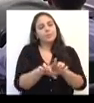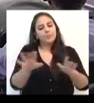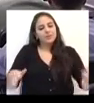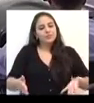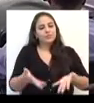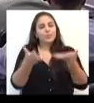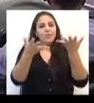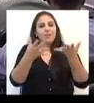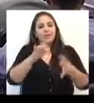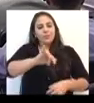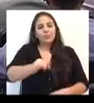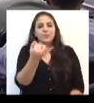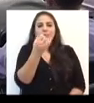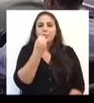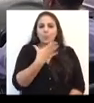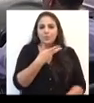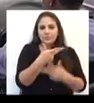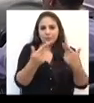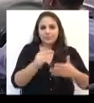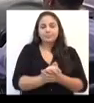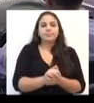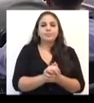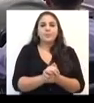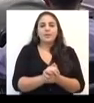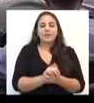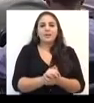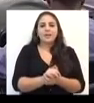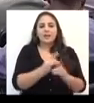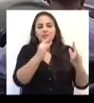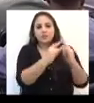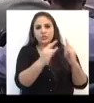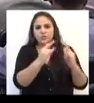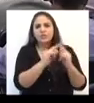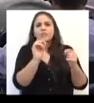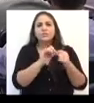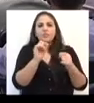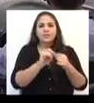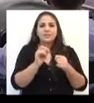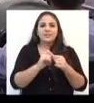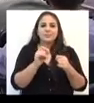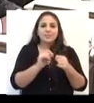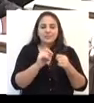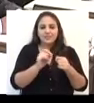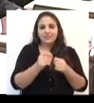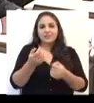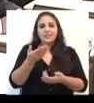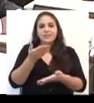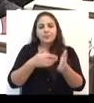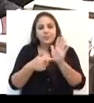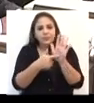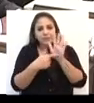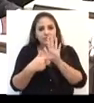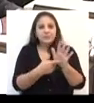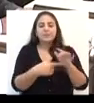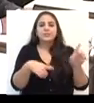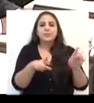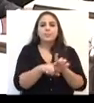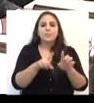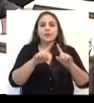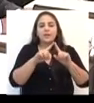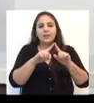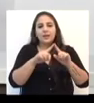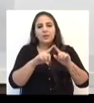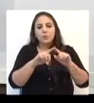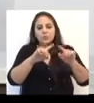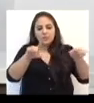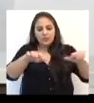e oportunizar bons negócios, a entidade promove feiras e exposições. O Salão do Imóvel e a Expo